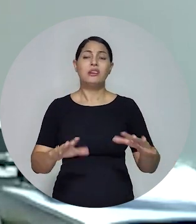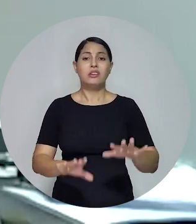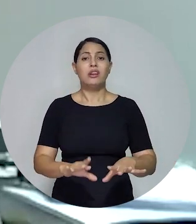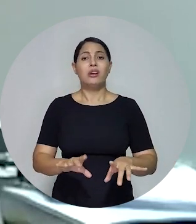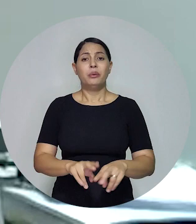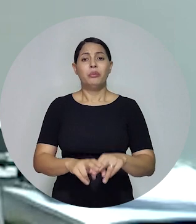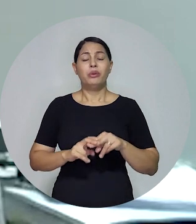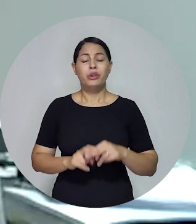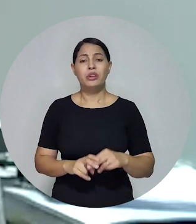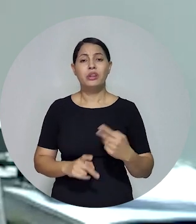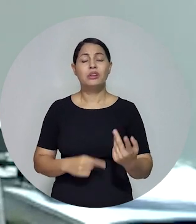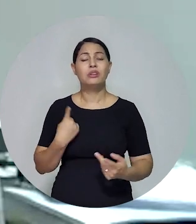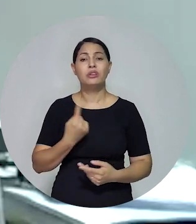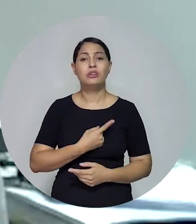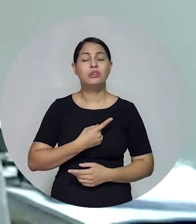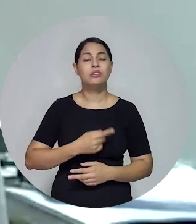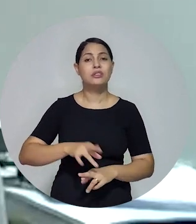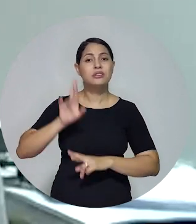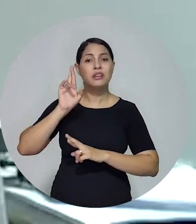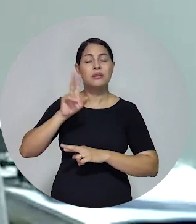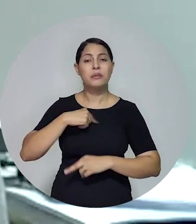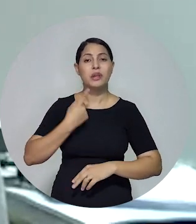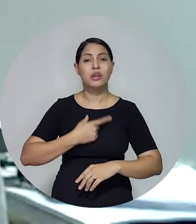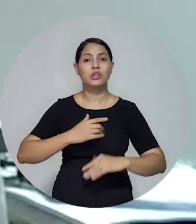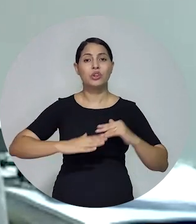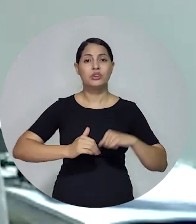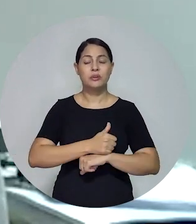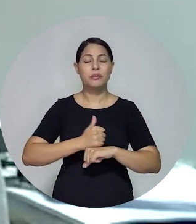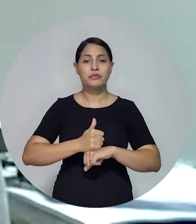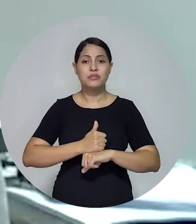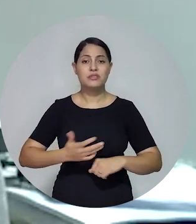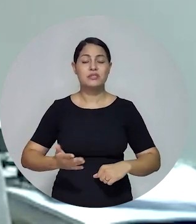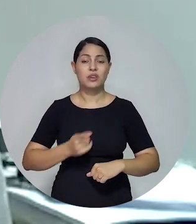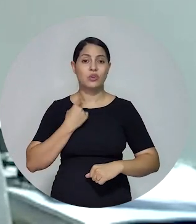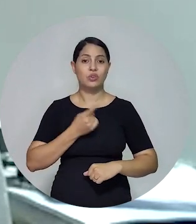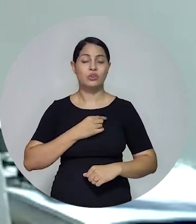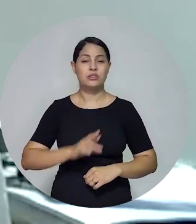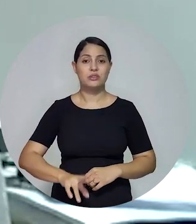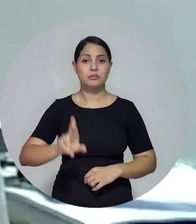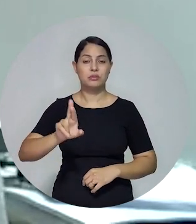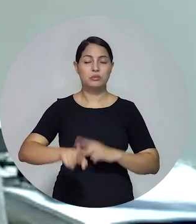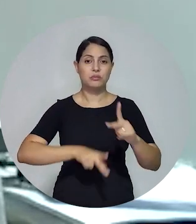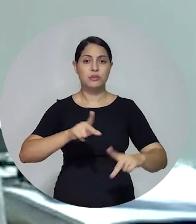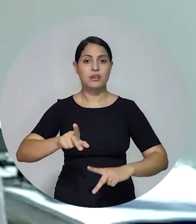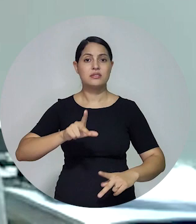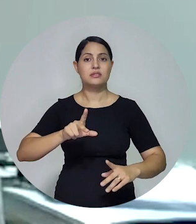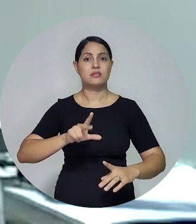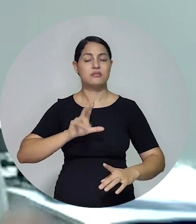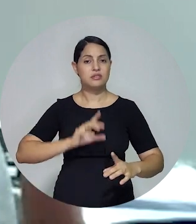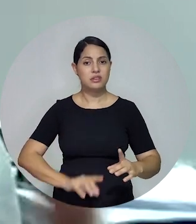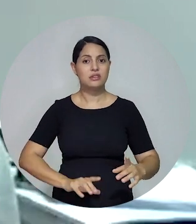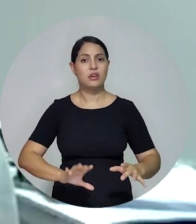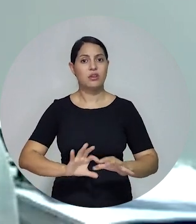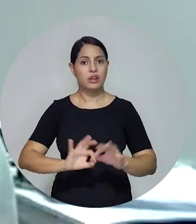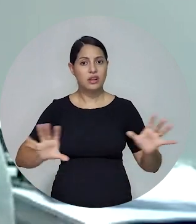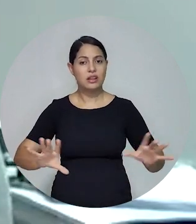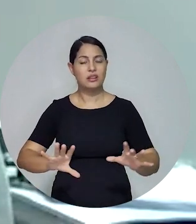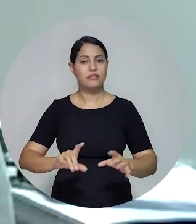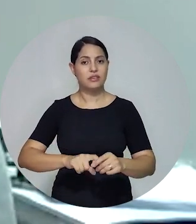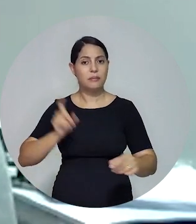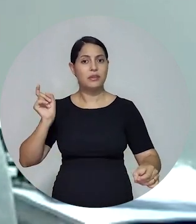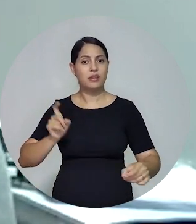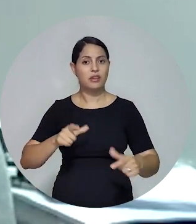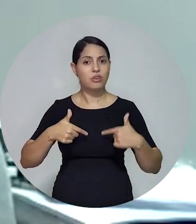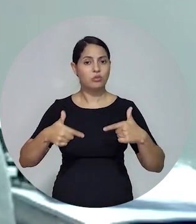uma violação a prerrogativas da advocacia. Quiçá o dia que nós pudermos exercer a nossa profissão representando o